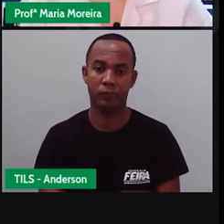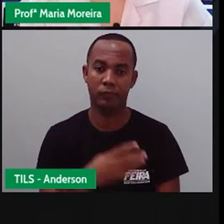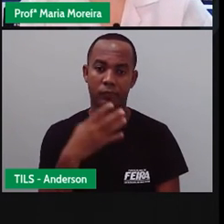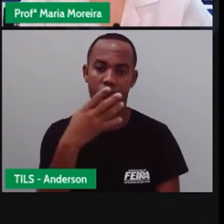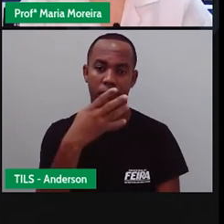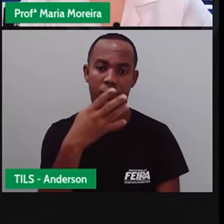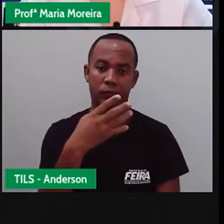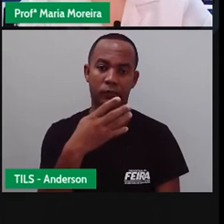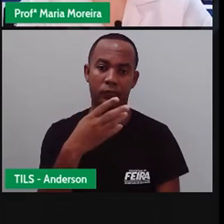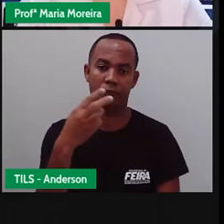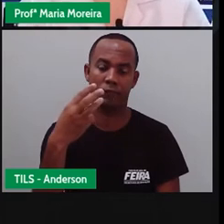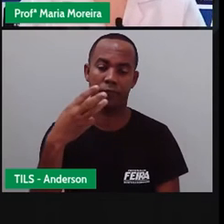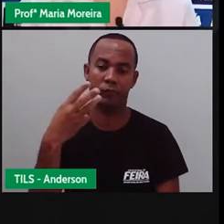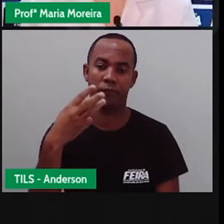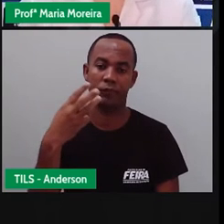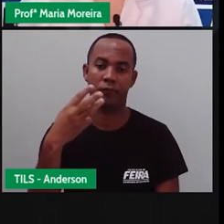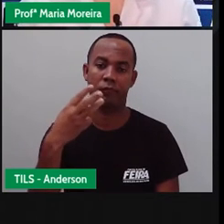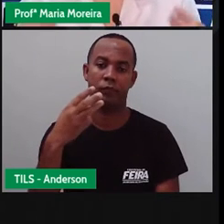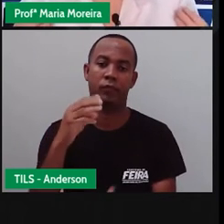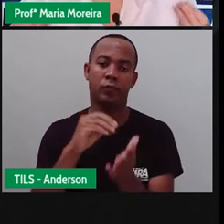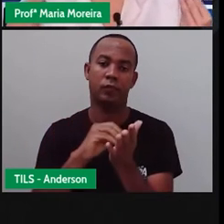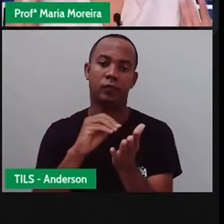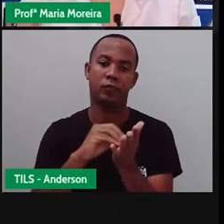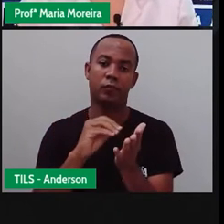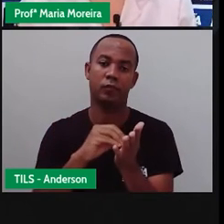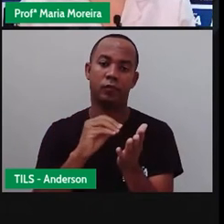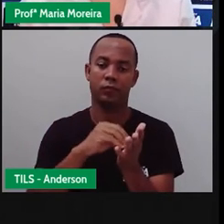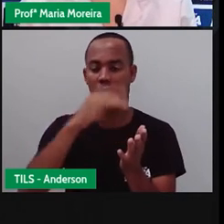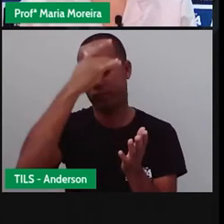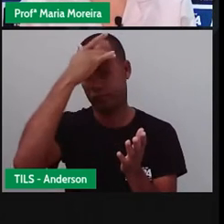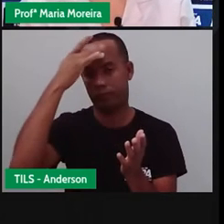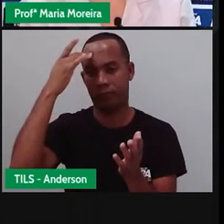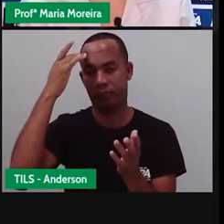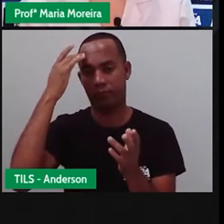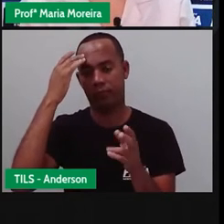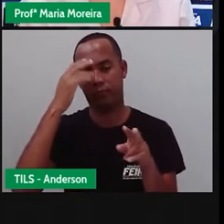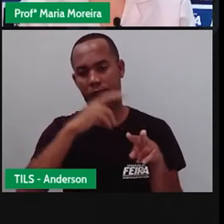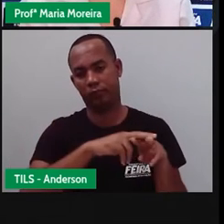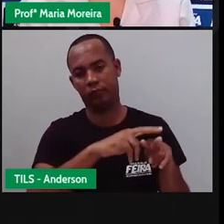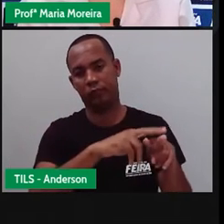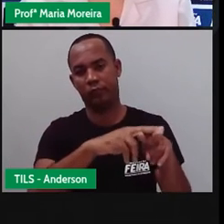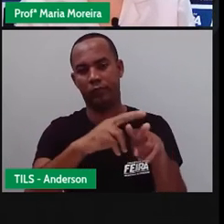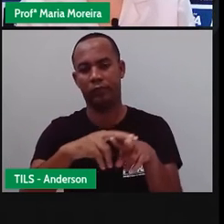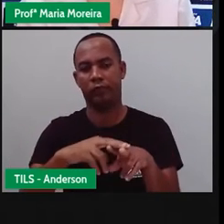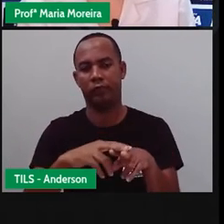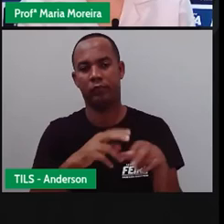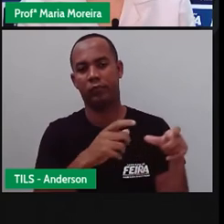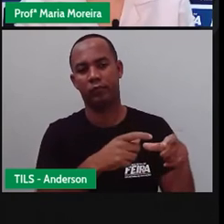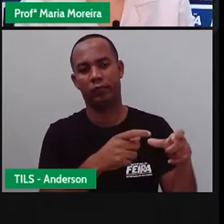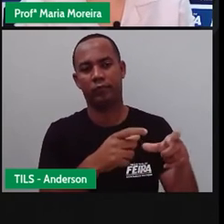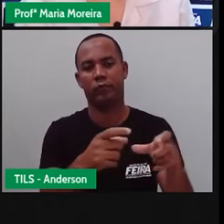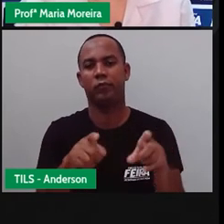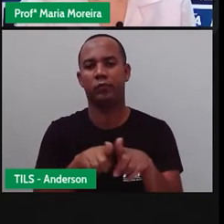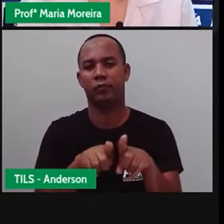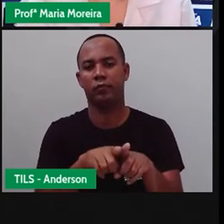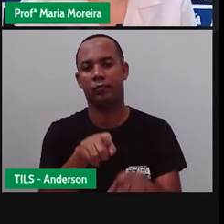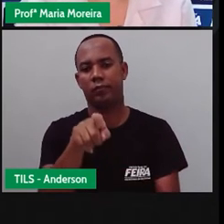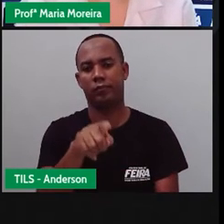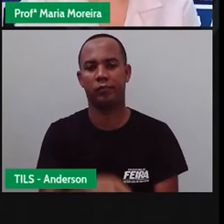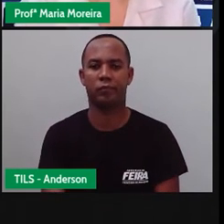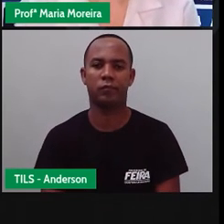40 aí três então faltaram quantos lugares para serem ocupados 43